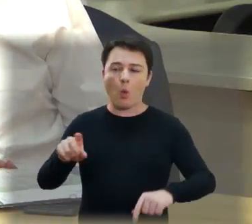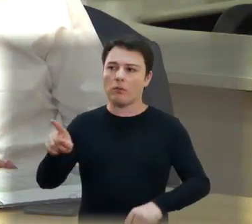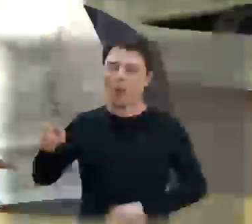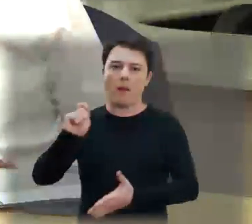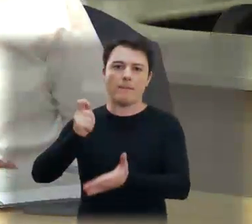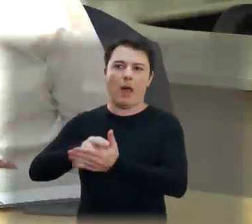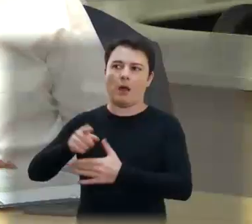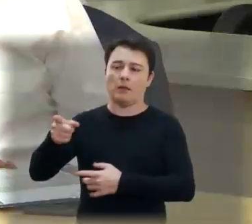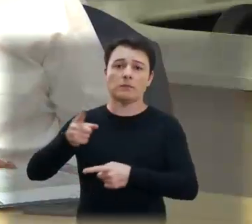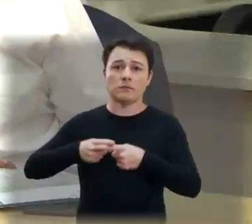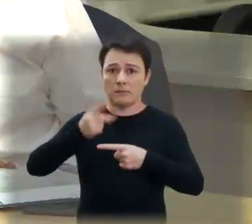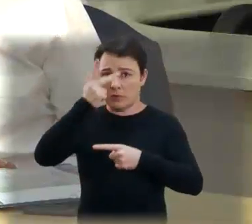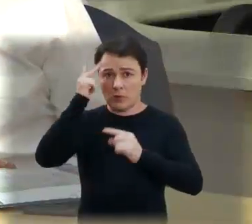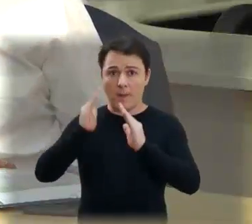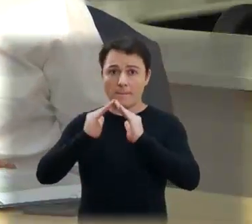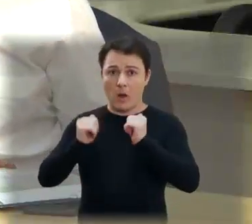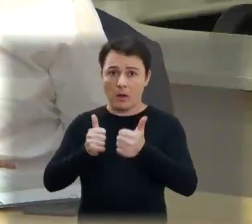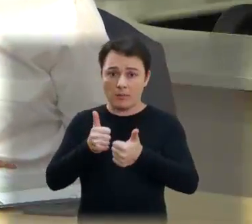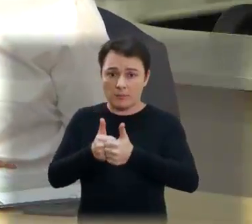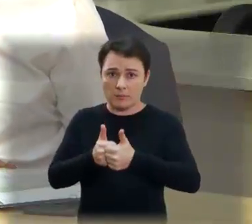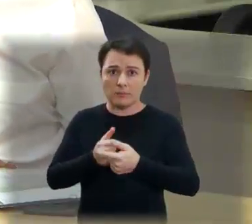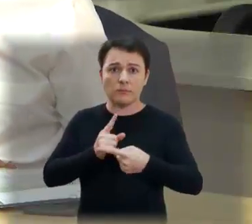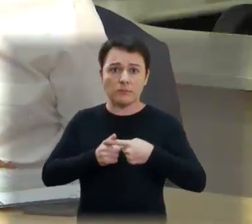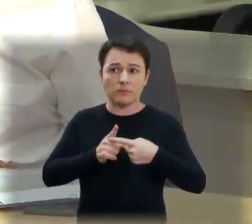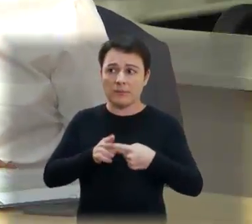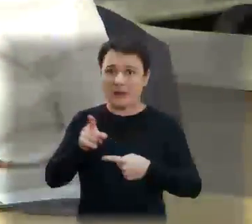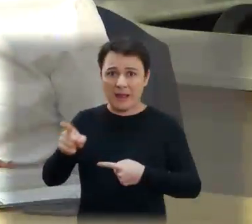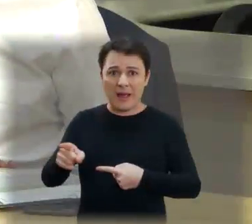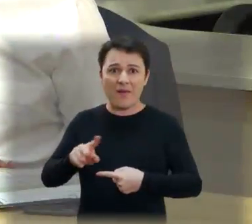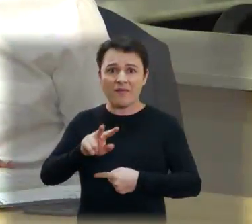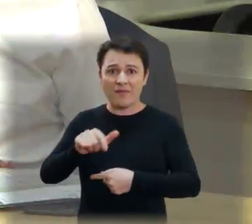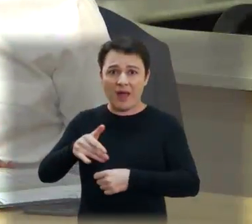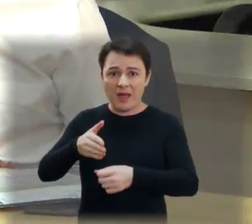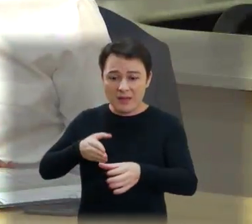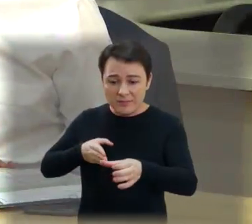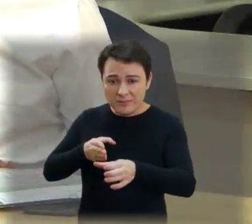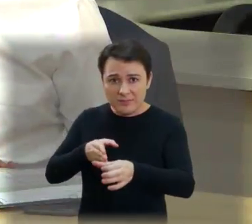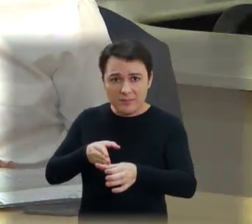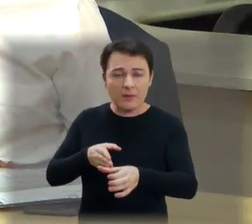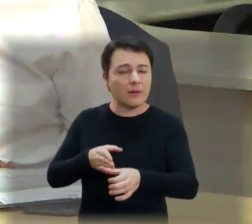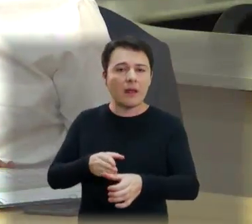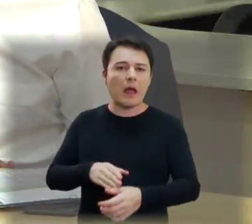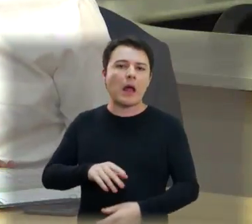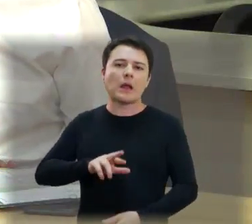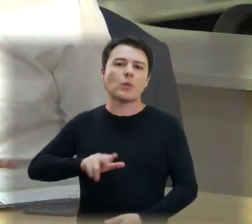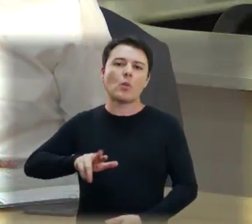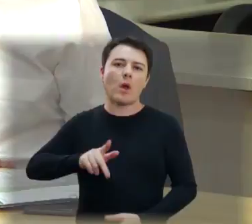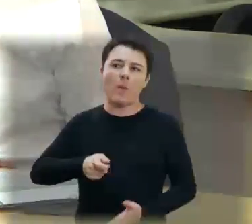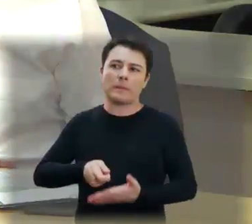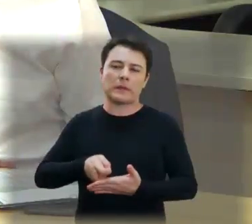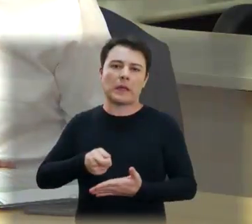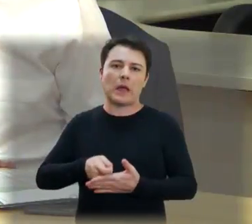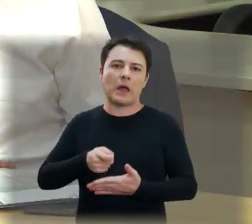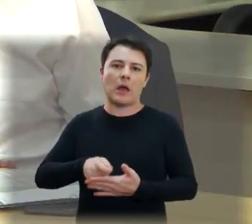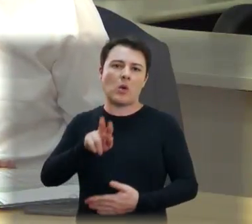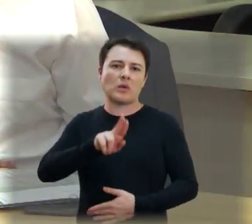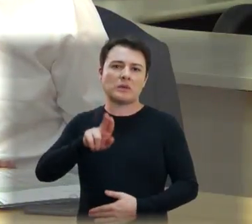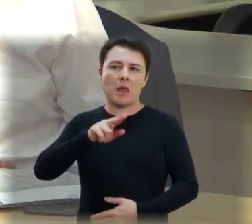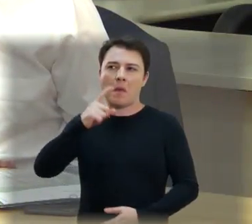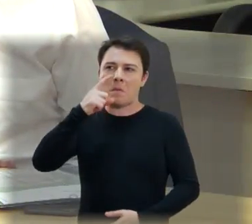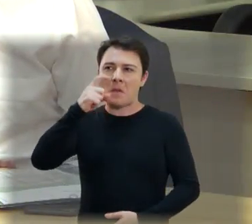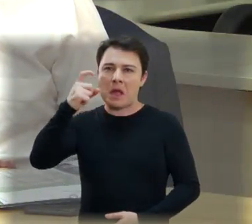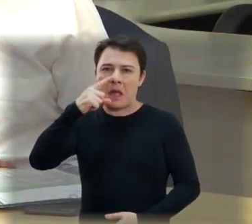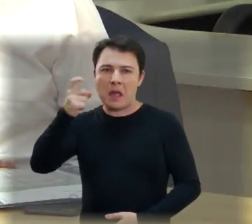que moram perto, principalmente, ou que passam pelo local, não são obrigados a consumir mau